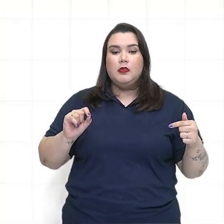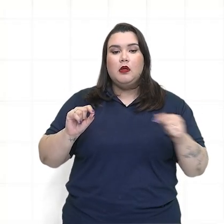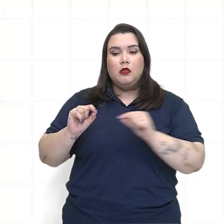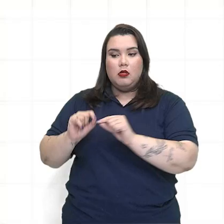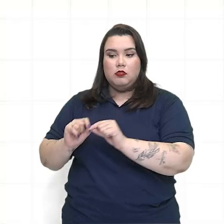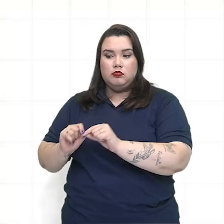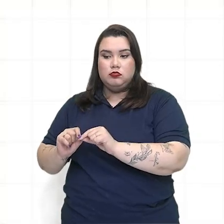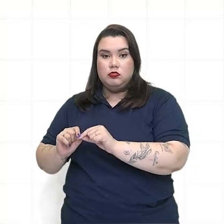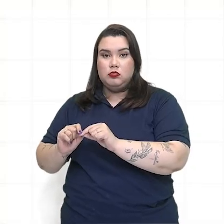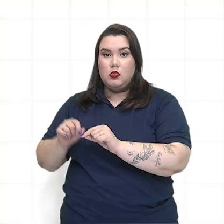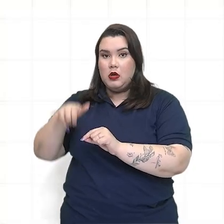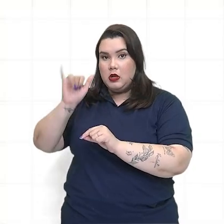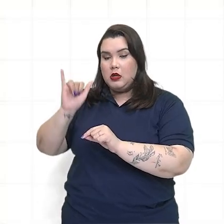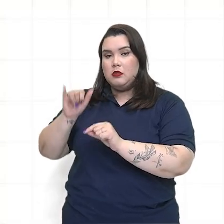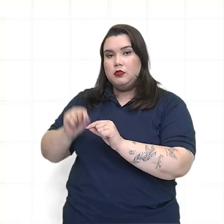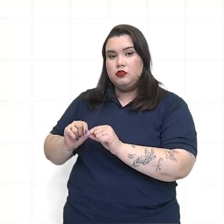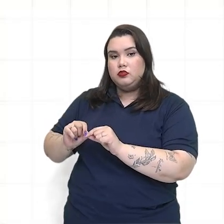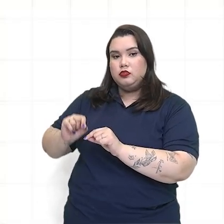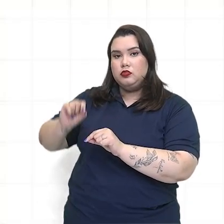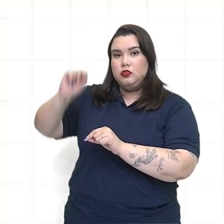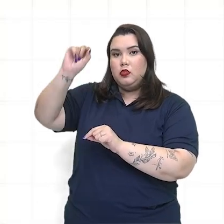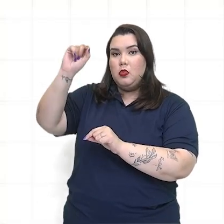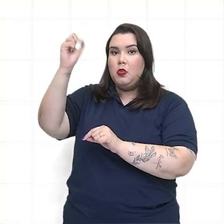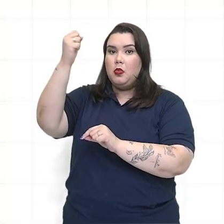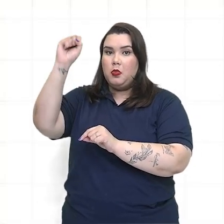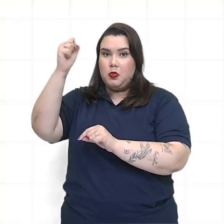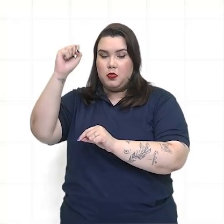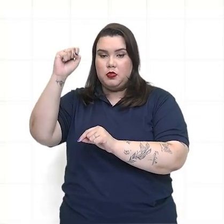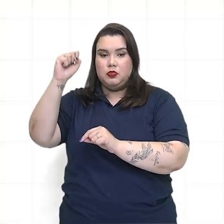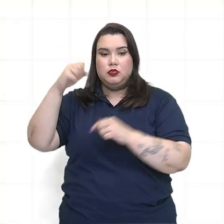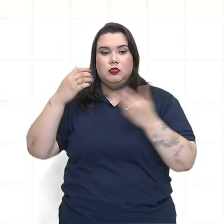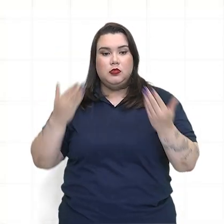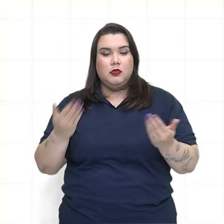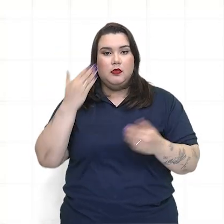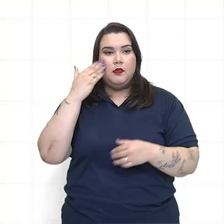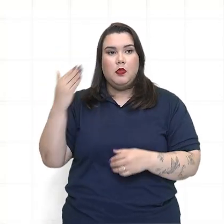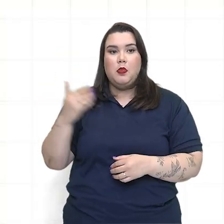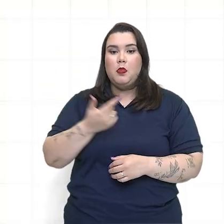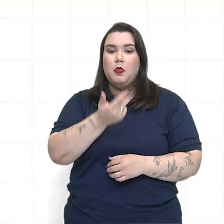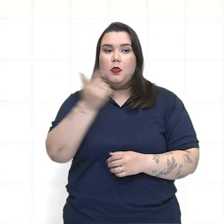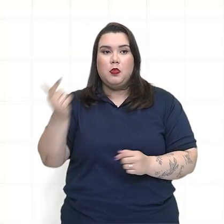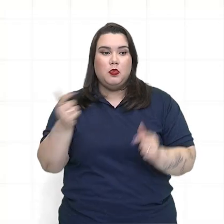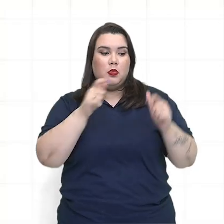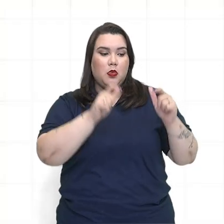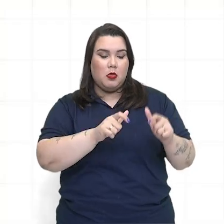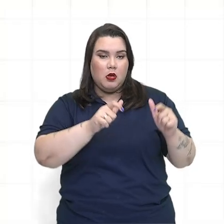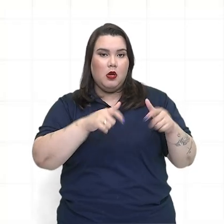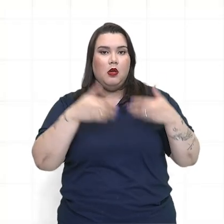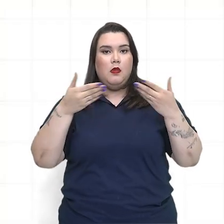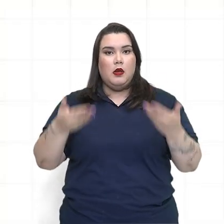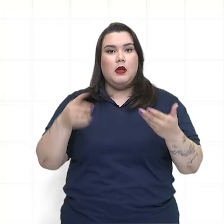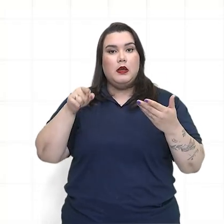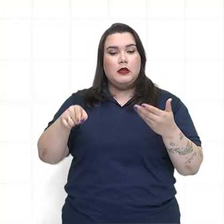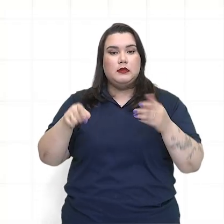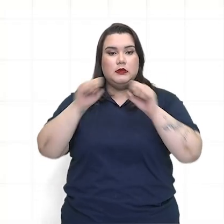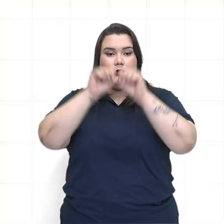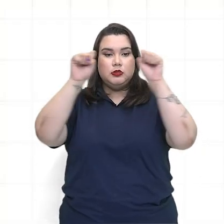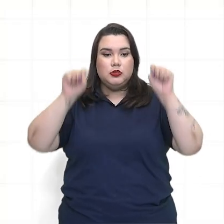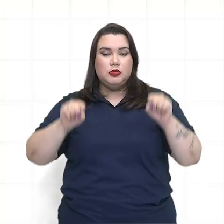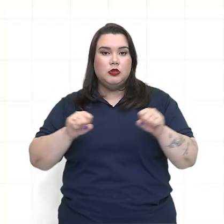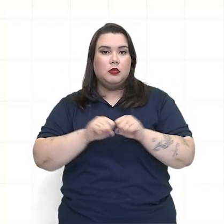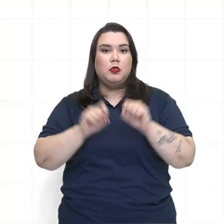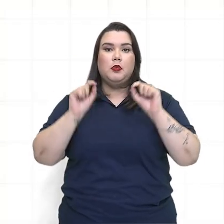de Y é o número 8. Olha aí. Então, uma outra posição. Então, esse sistema aí